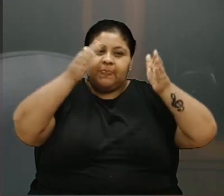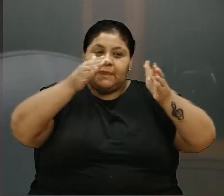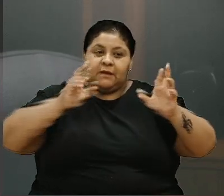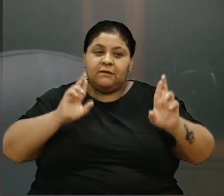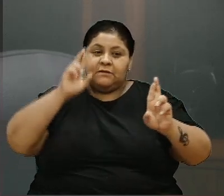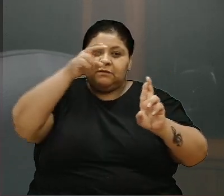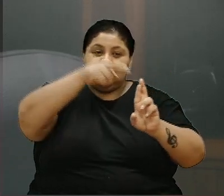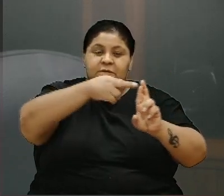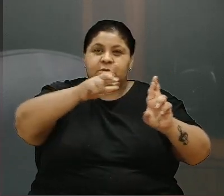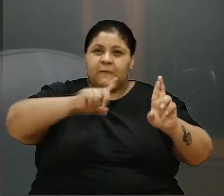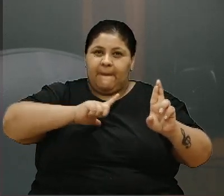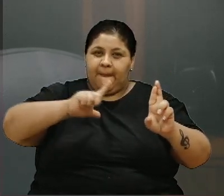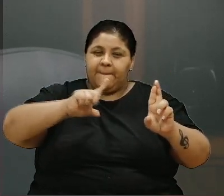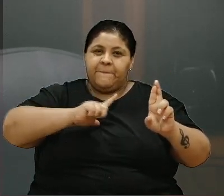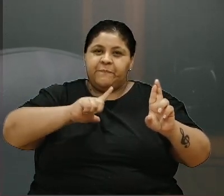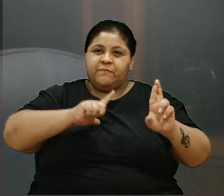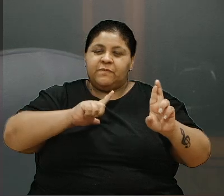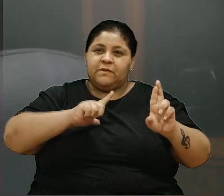referência que nós temos